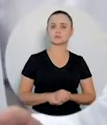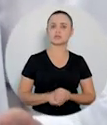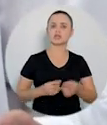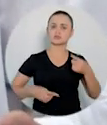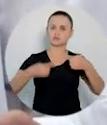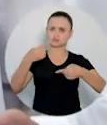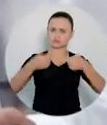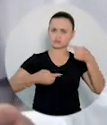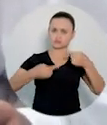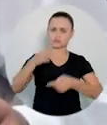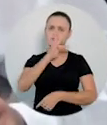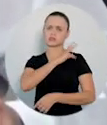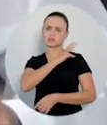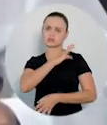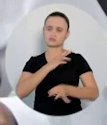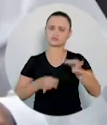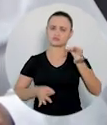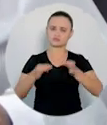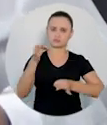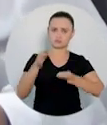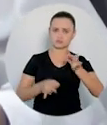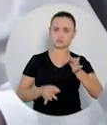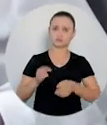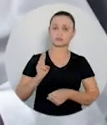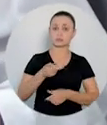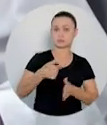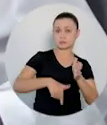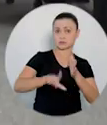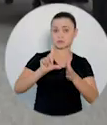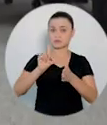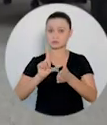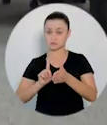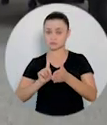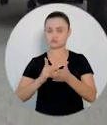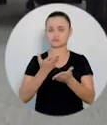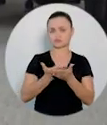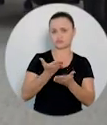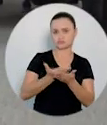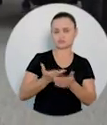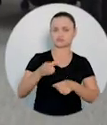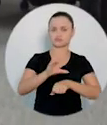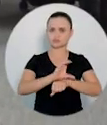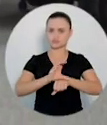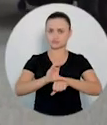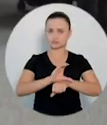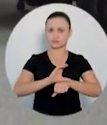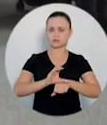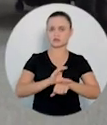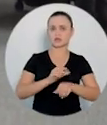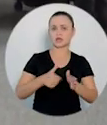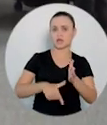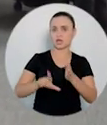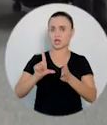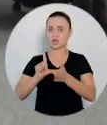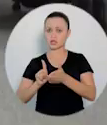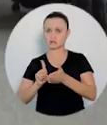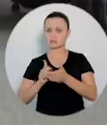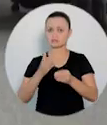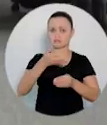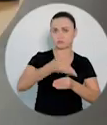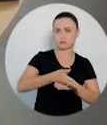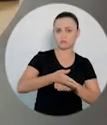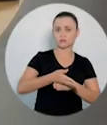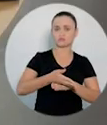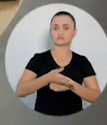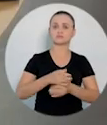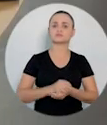reforçou que as discussões técnico-jurídicas sempre passam pela Comissão Nacional de Estudos Constitucionais da Ordem, antes